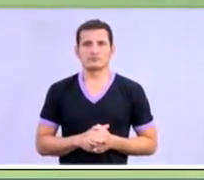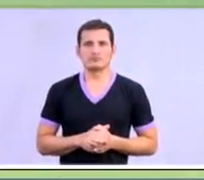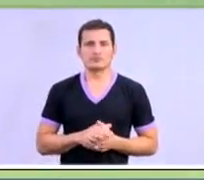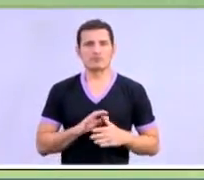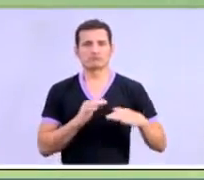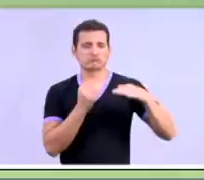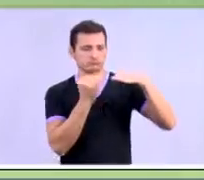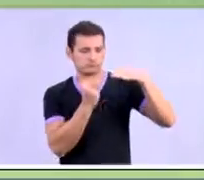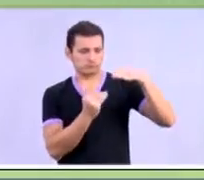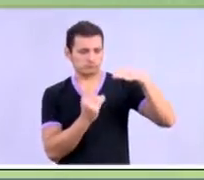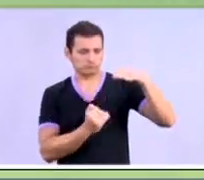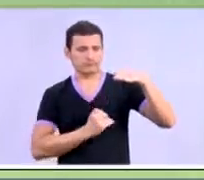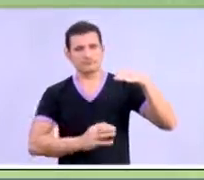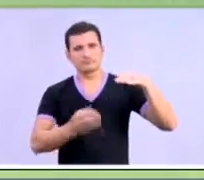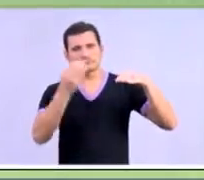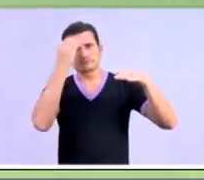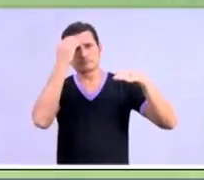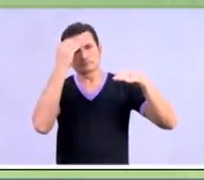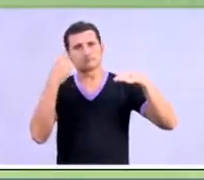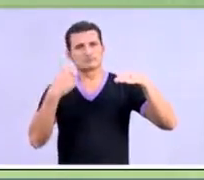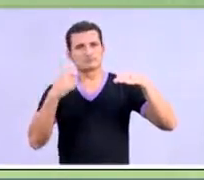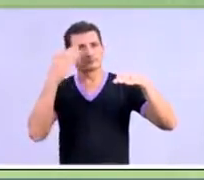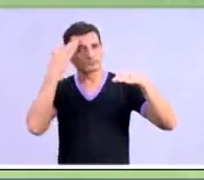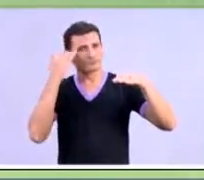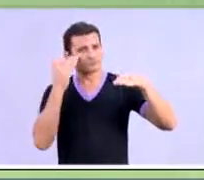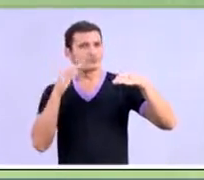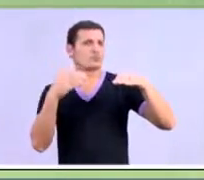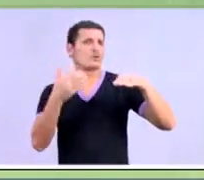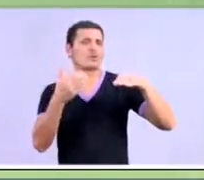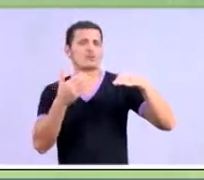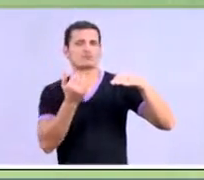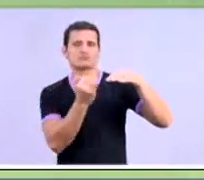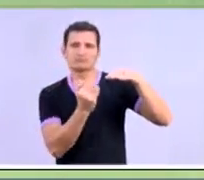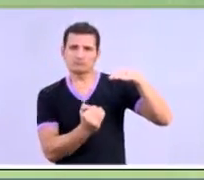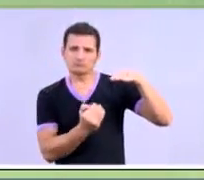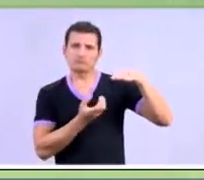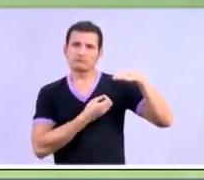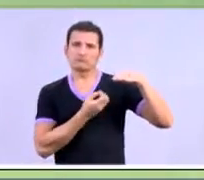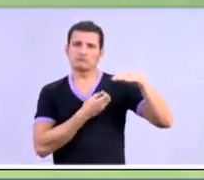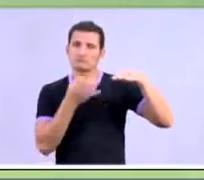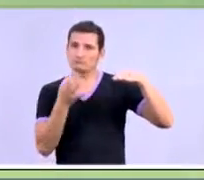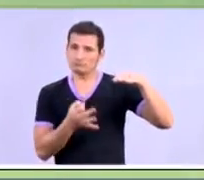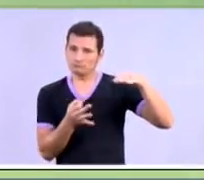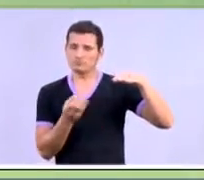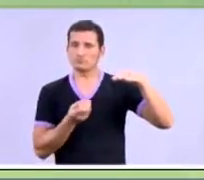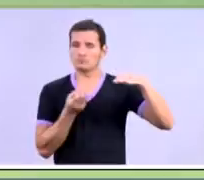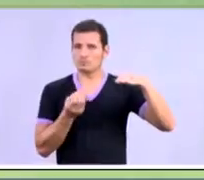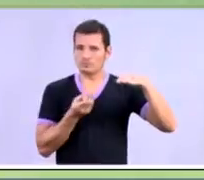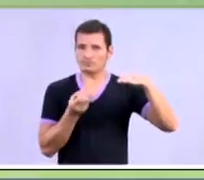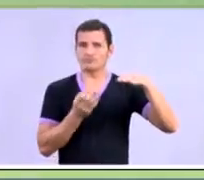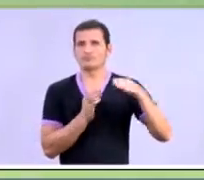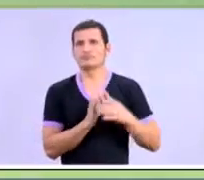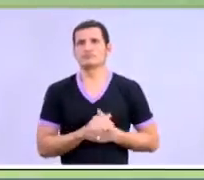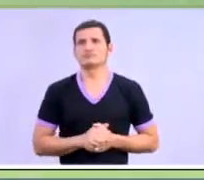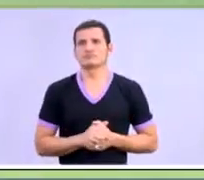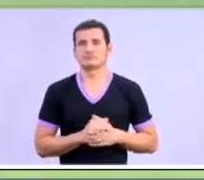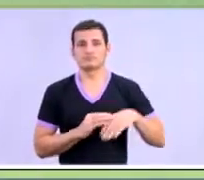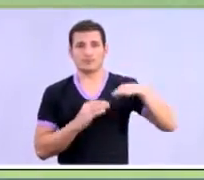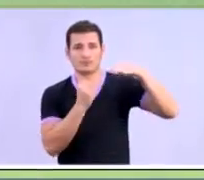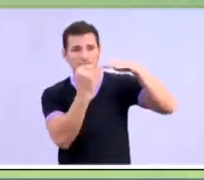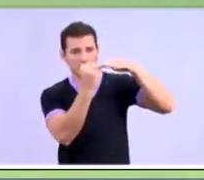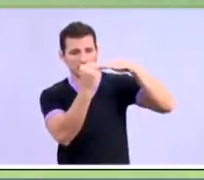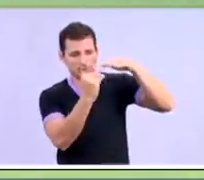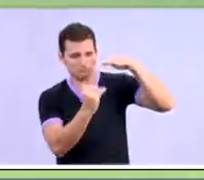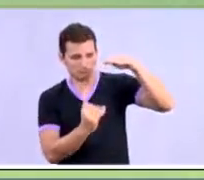decorar, né? Porque às vezes a gente precisa saber qual é a camada, onde ela está, e a gente usa a seguinte forma: de cima para